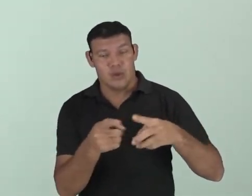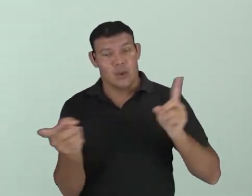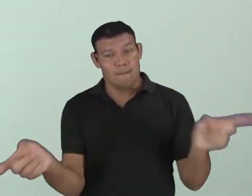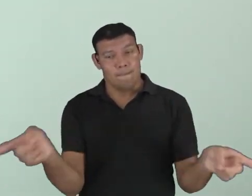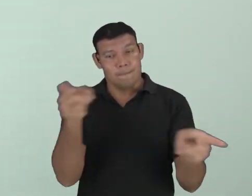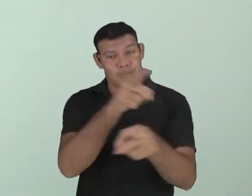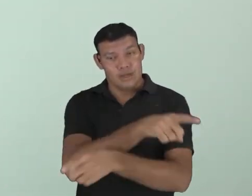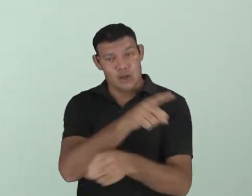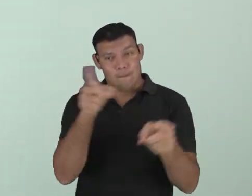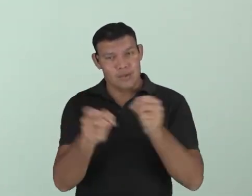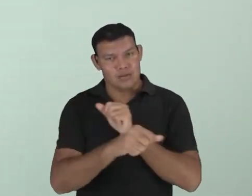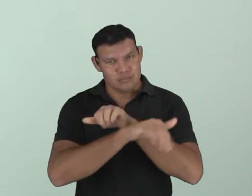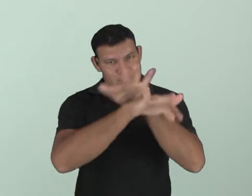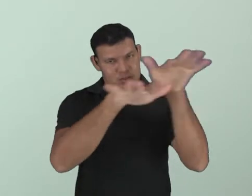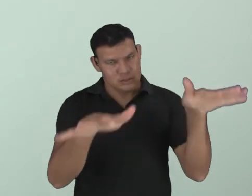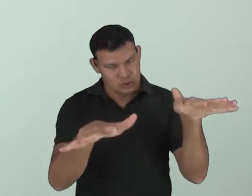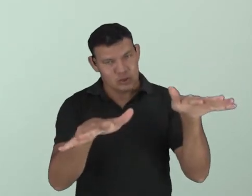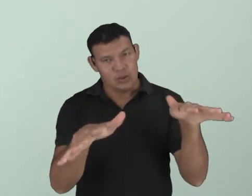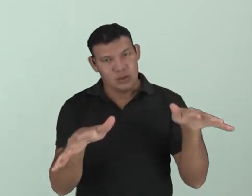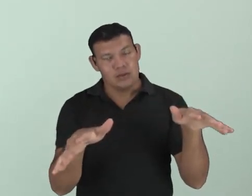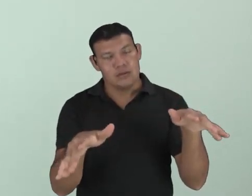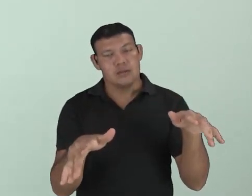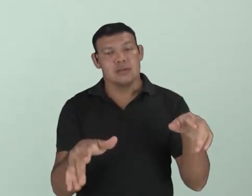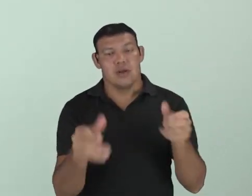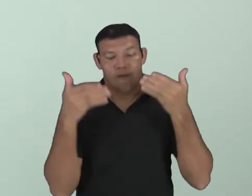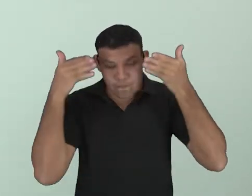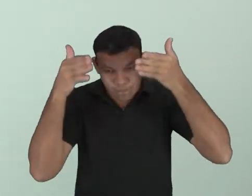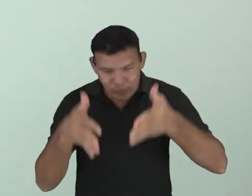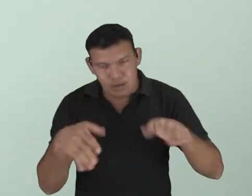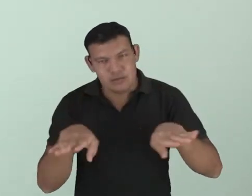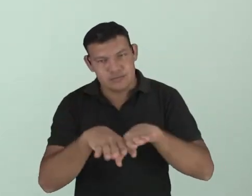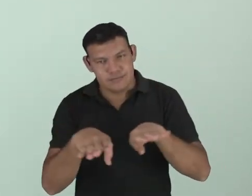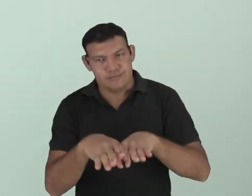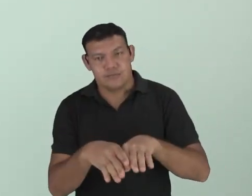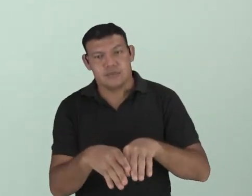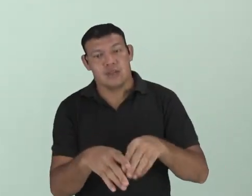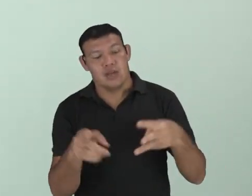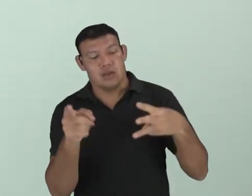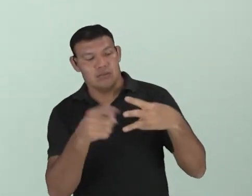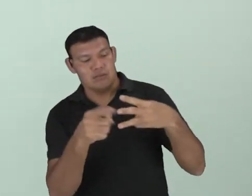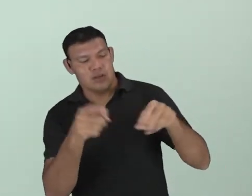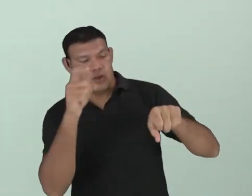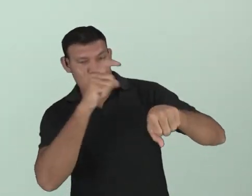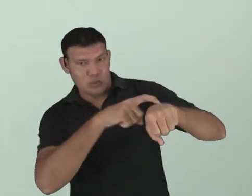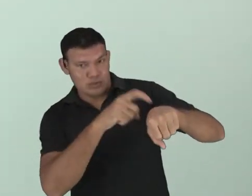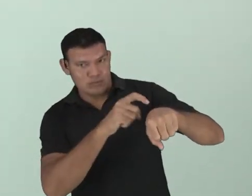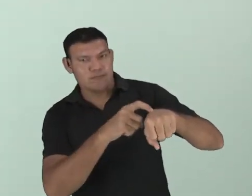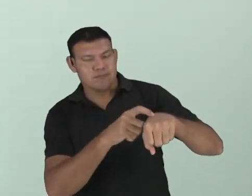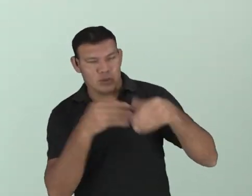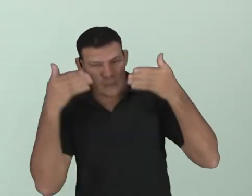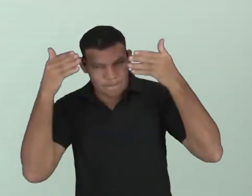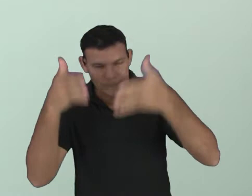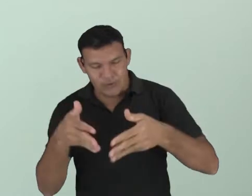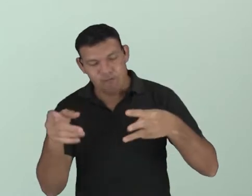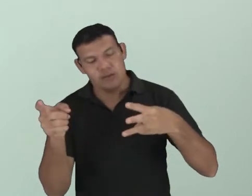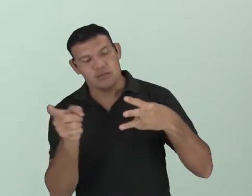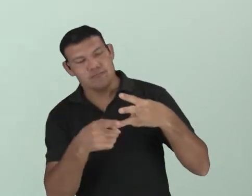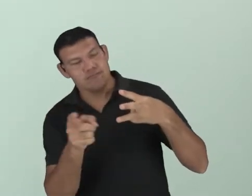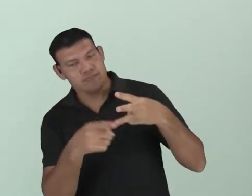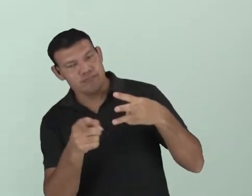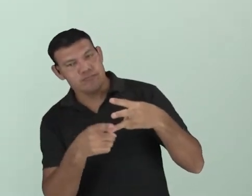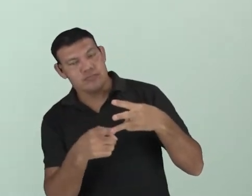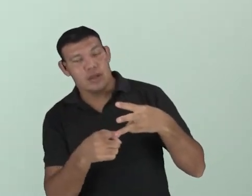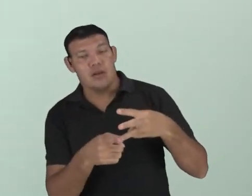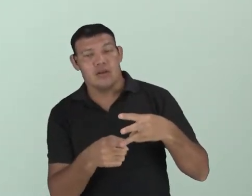alternar o modo difuso e o modo focado. O segundo é ter um tempo para focar e depois relaxar, ou seja, dar uma recompensa